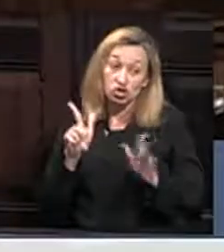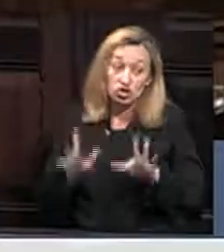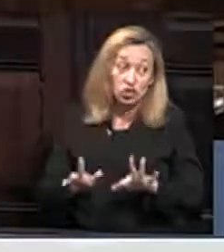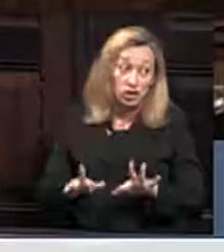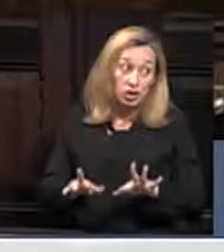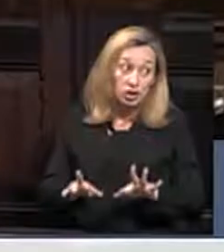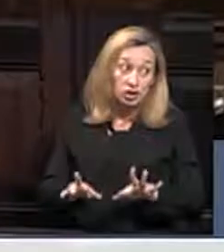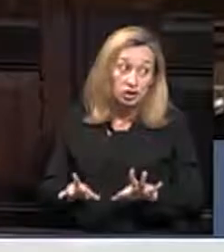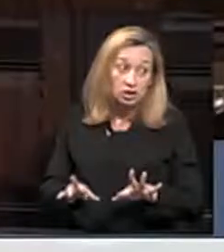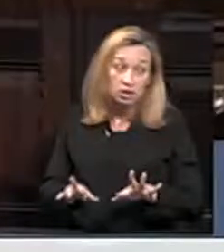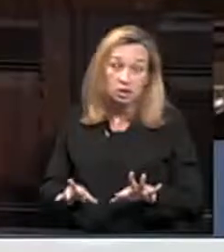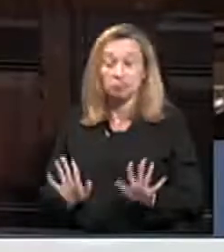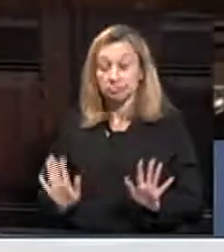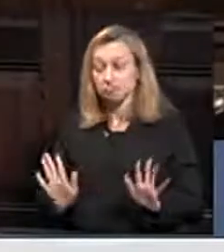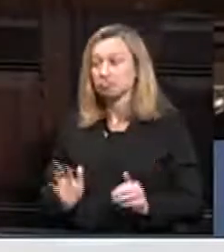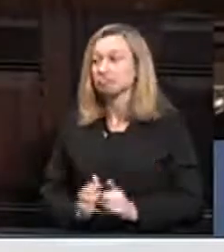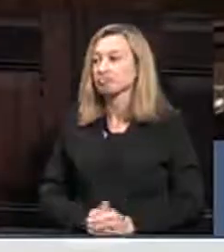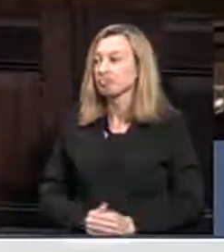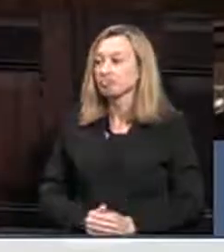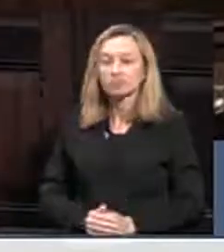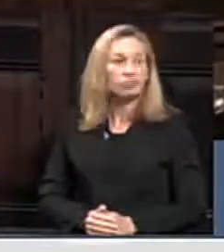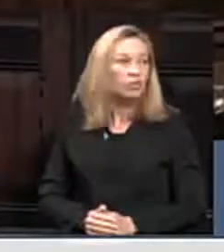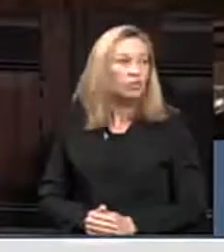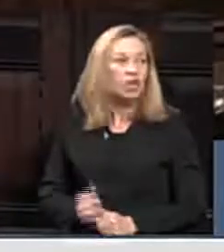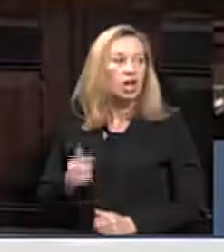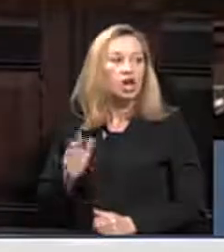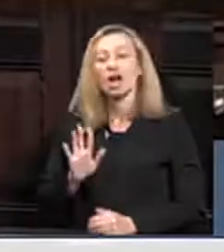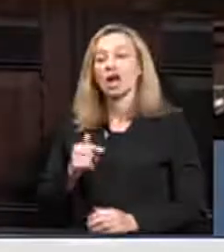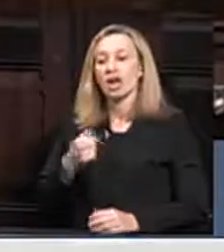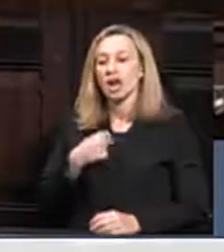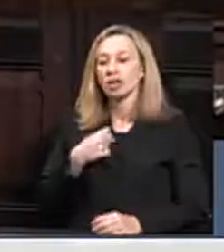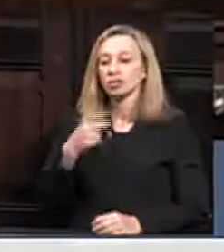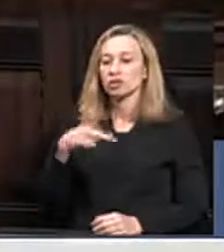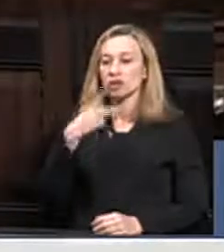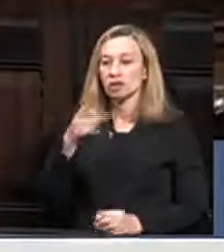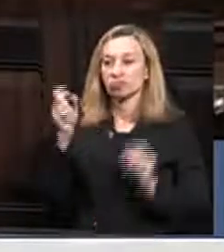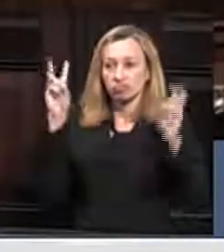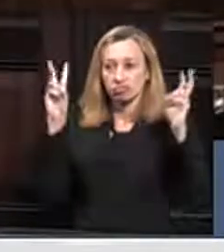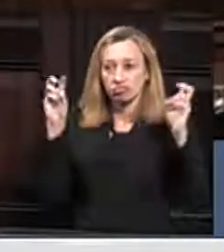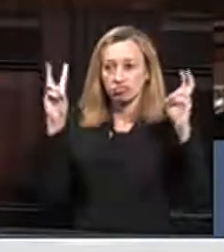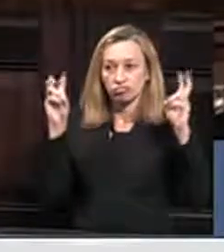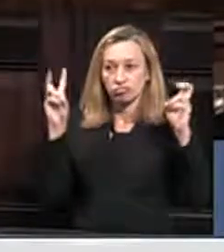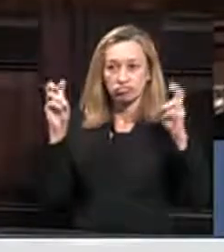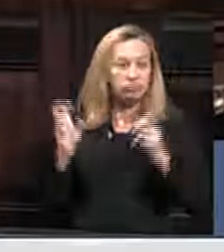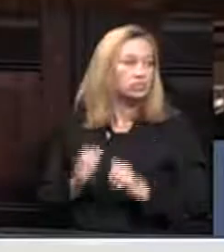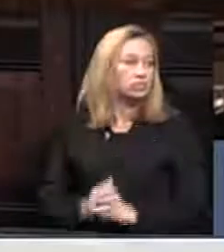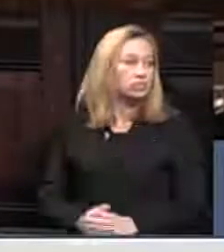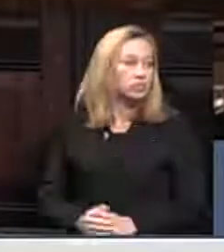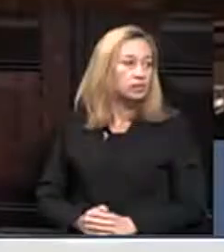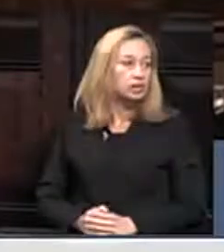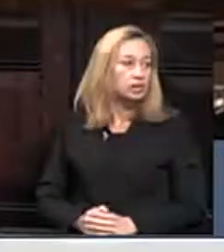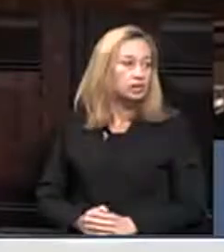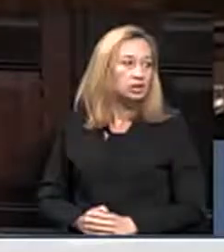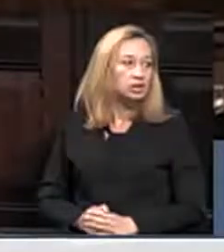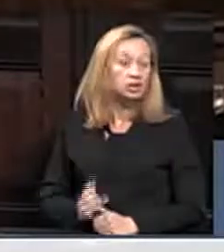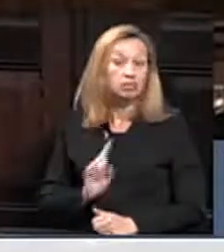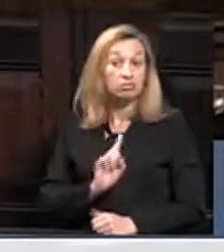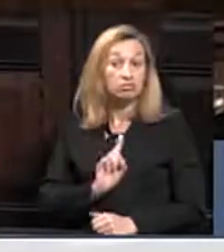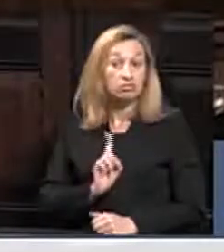menos da nossa bancada. Estou esclarecendo essa questão para que não paire